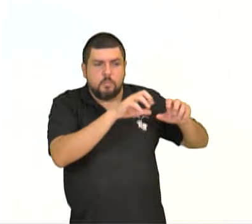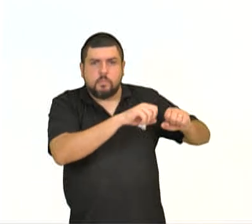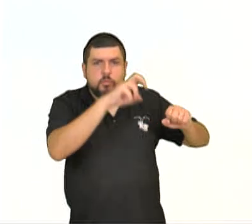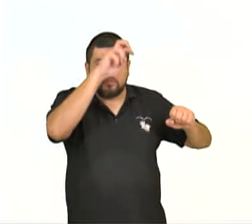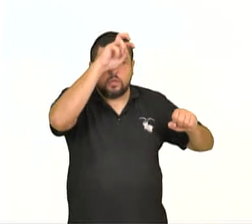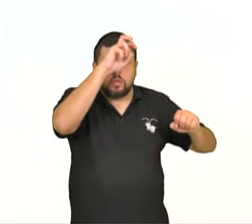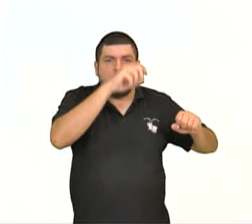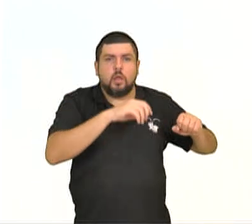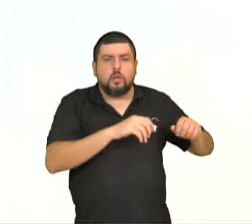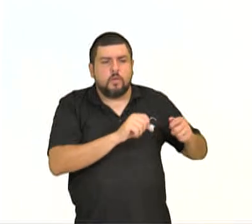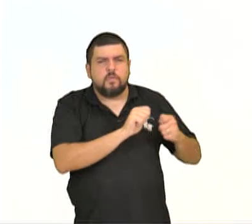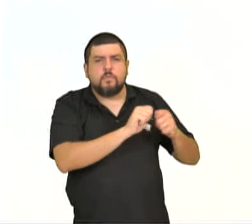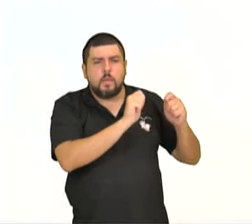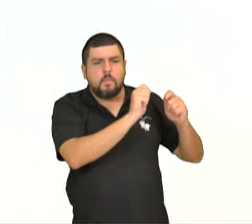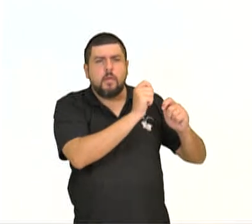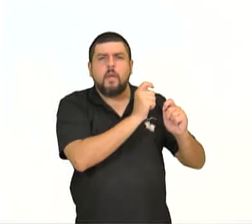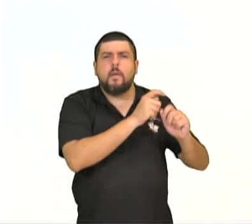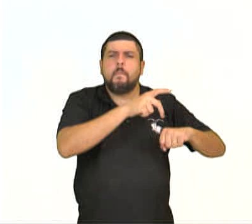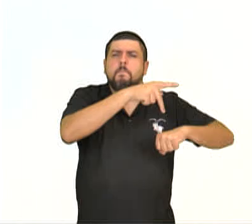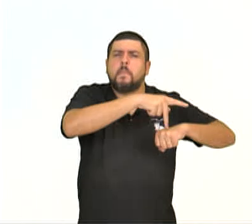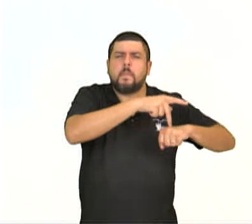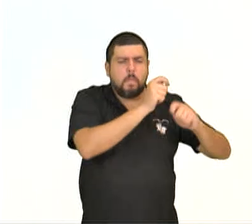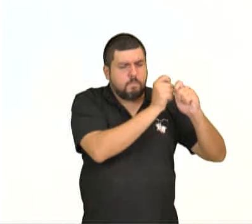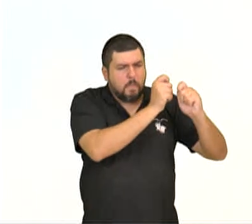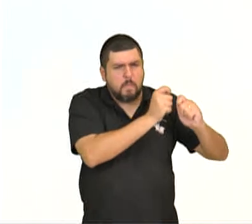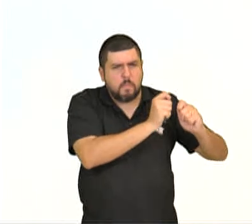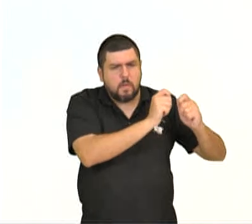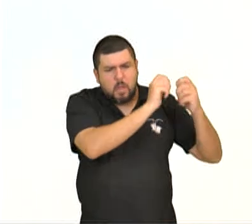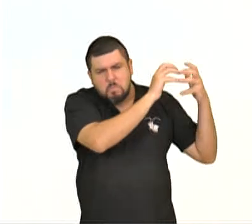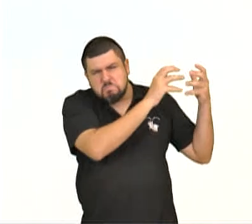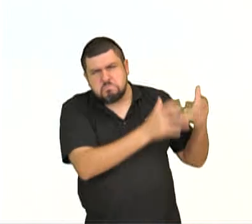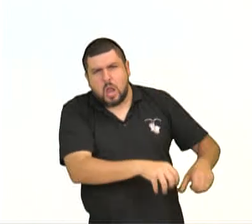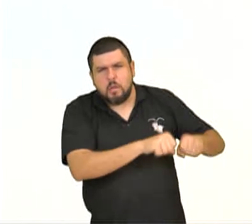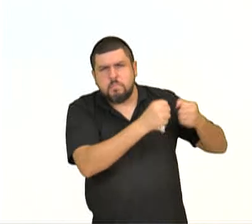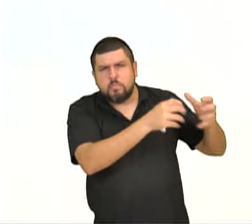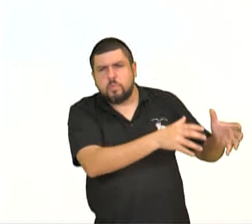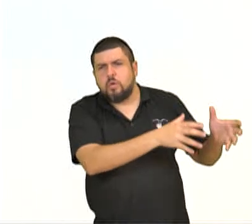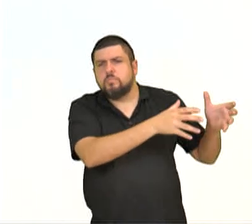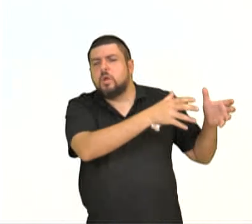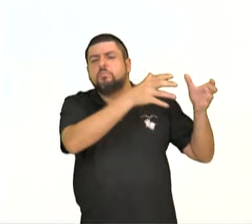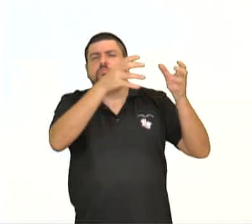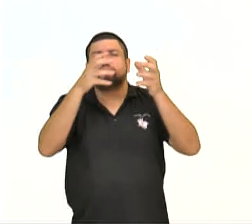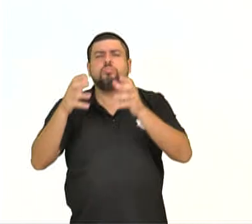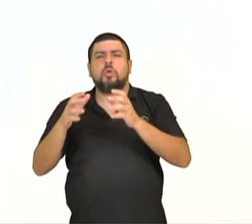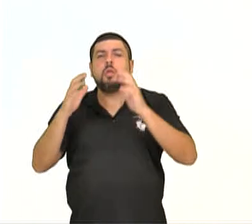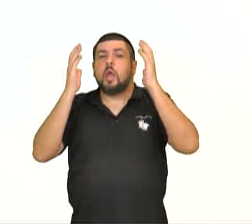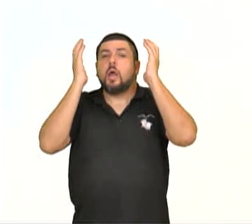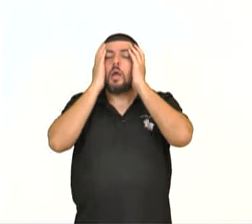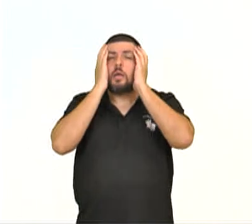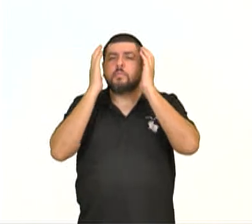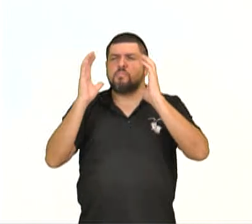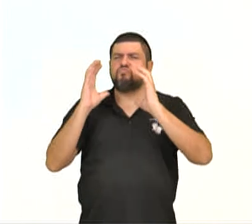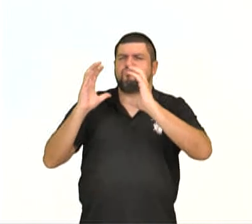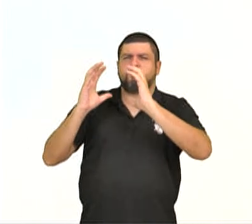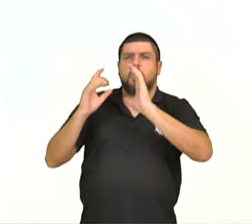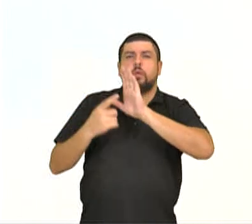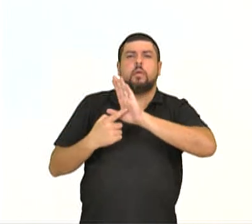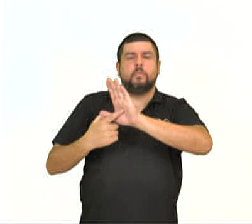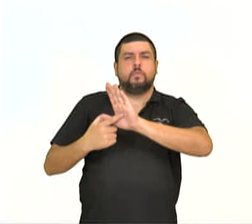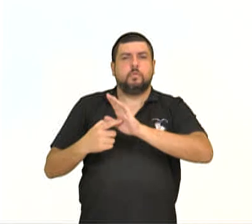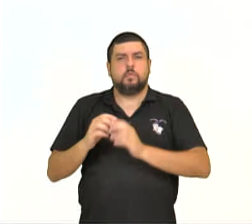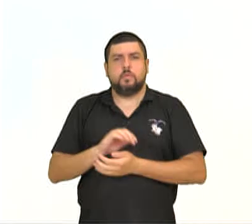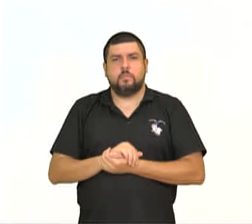como uma espécie de troféu, para mostrar para todo mundo assim, ei, olha o que nós fizemos, olha só. Além disso, ela conseguiu, depois